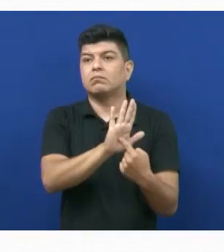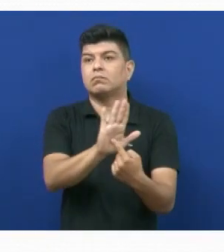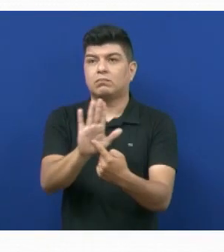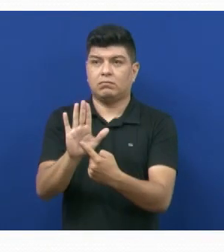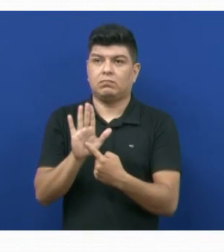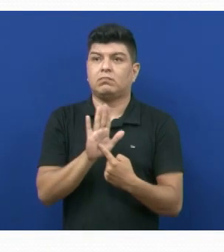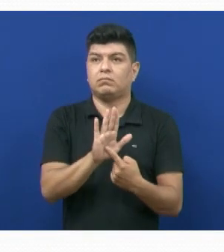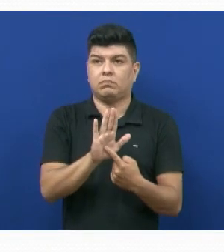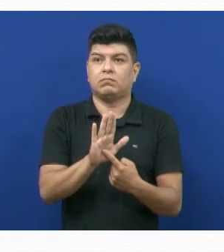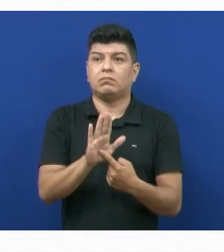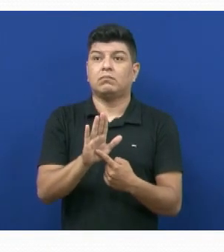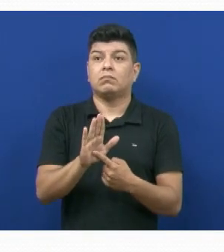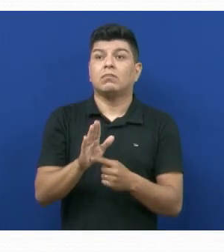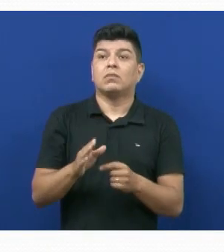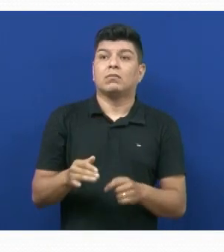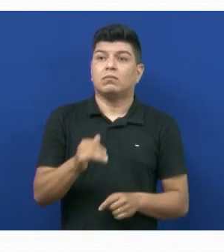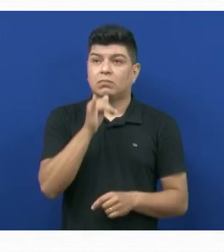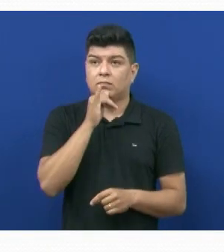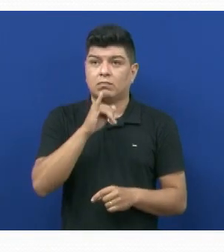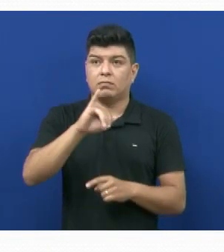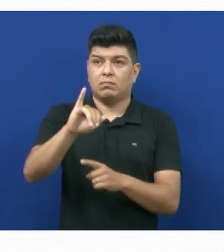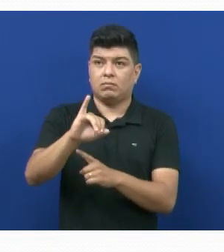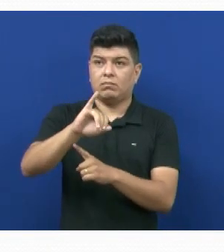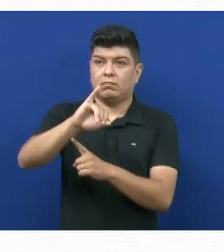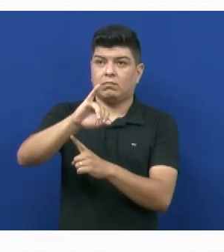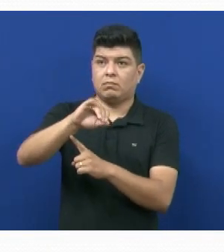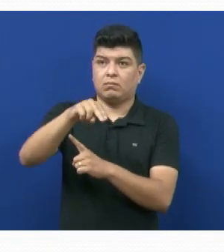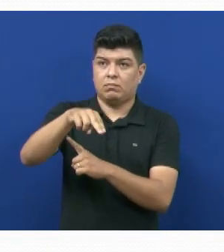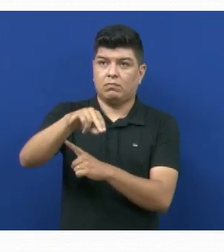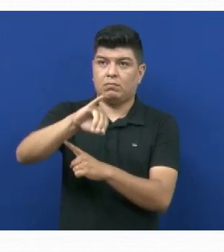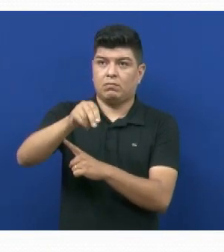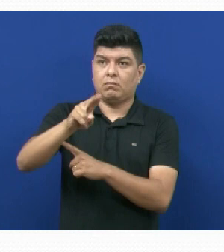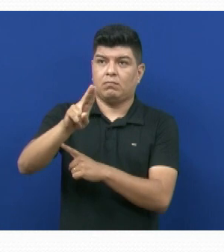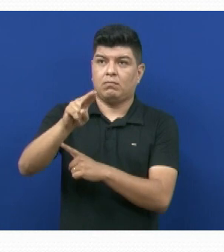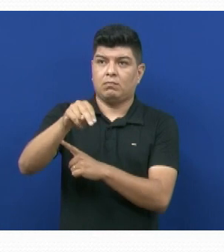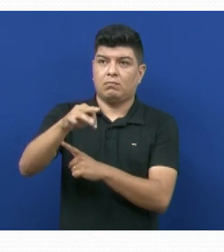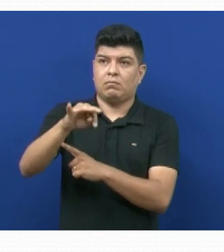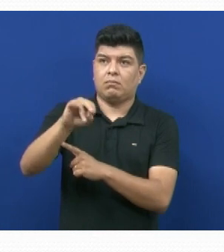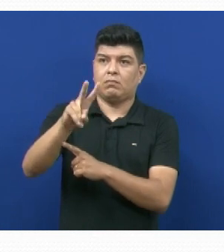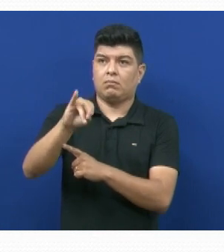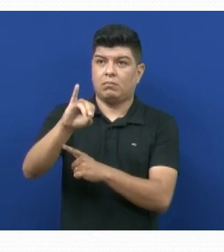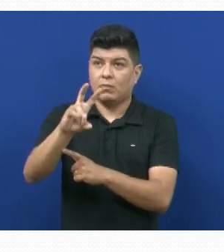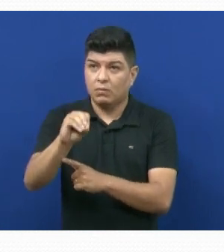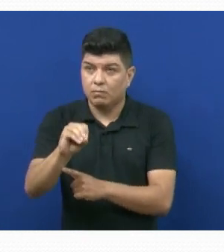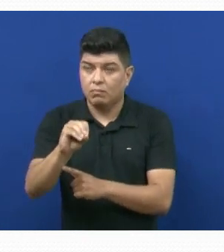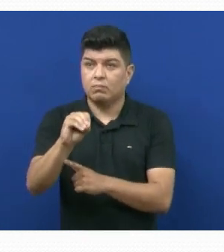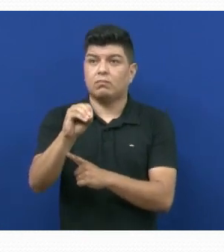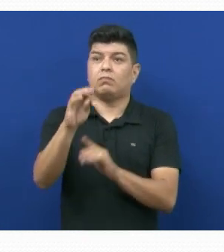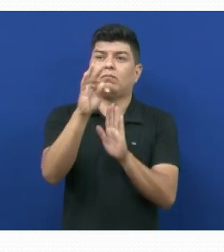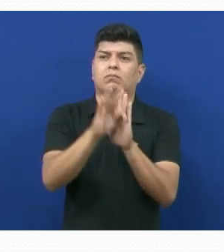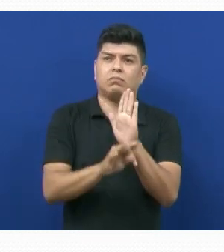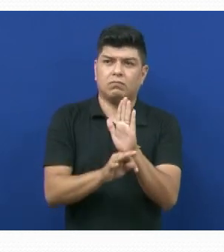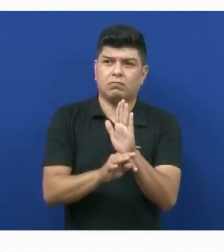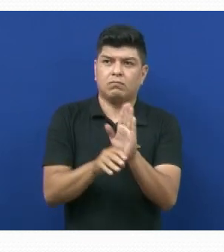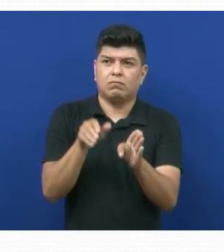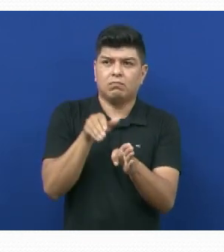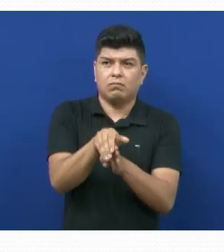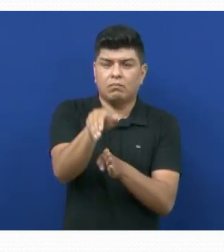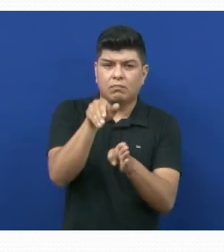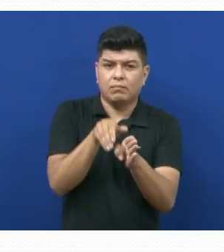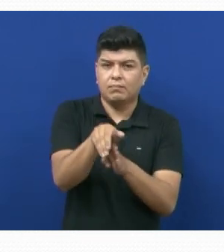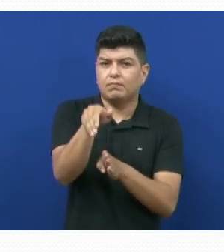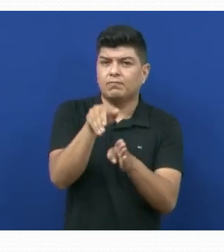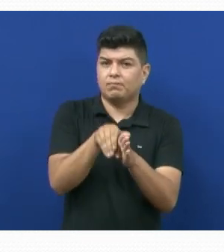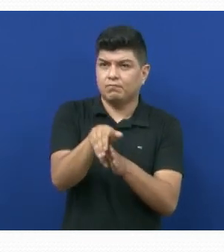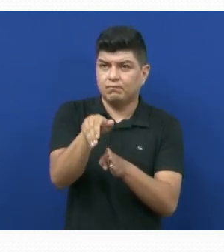expositivos. E o tipo injuntivo? O tipo injuntivo é aquele texto que veio para orientar, para